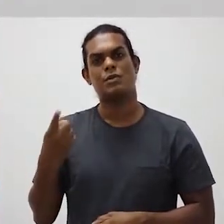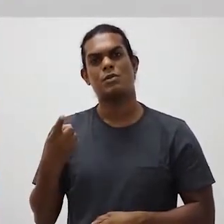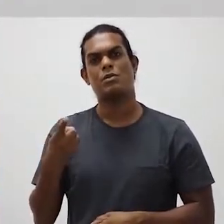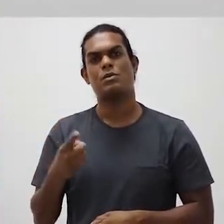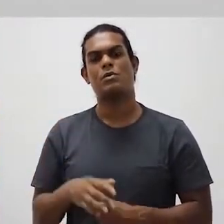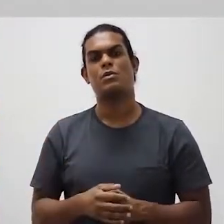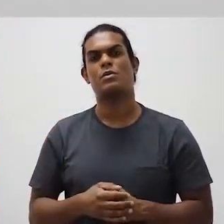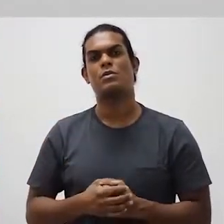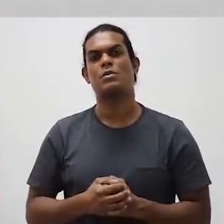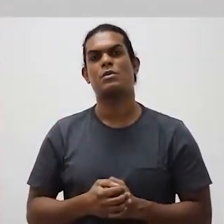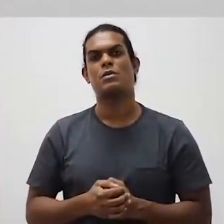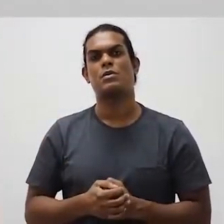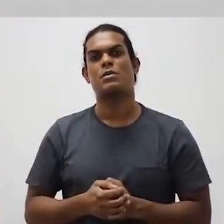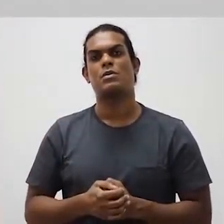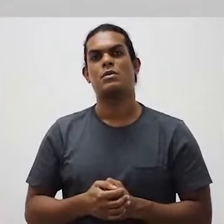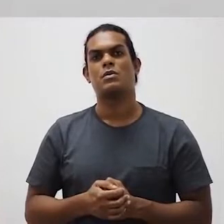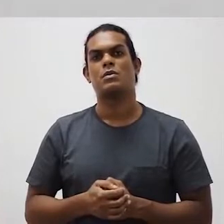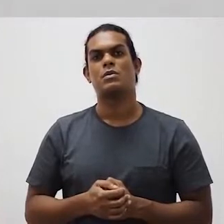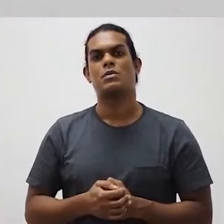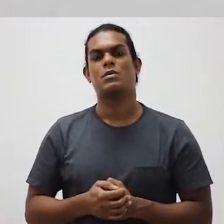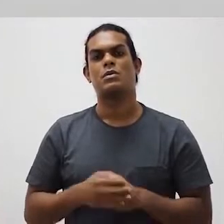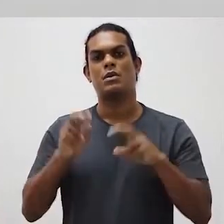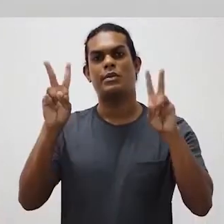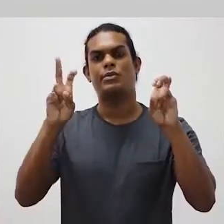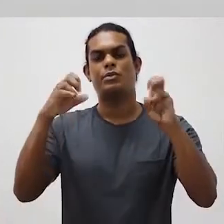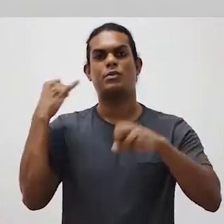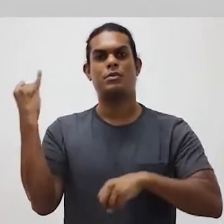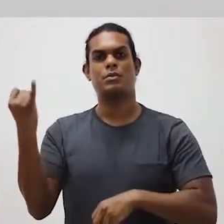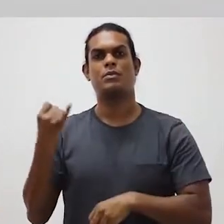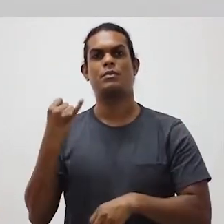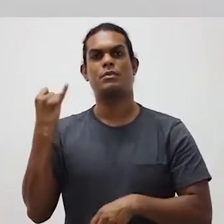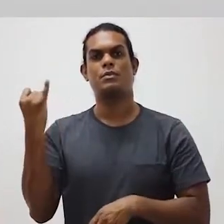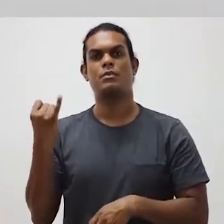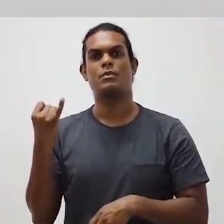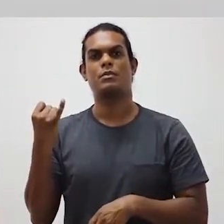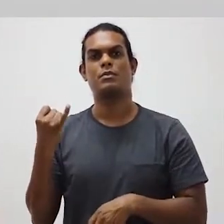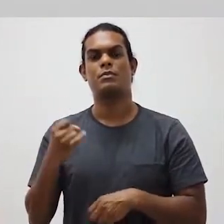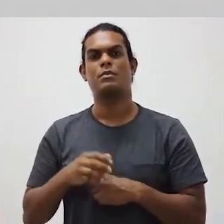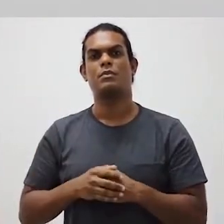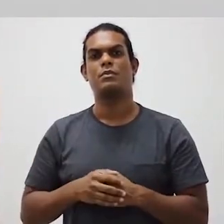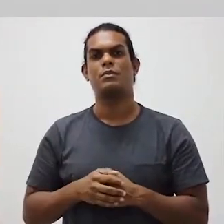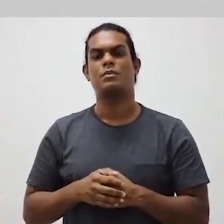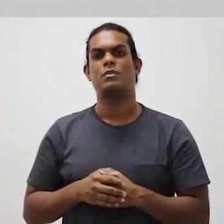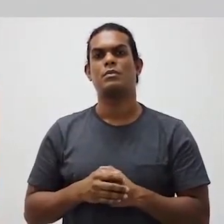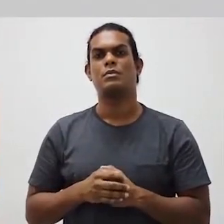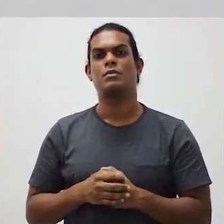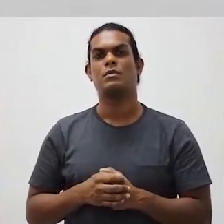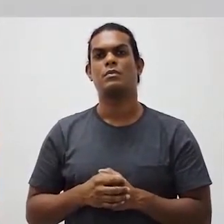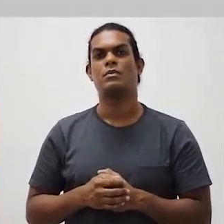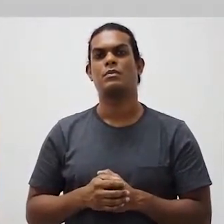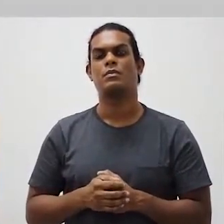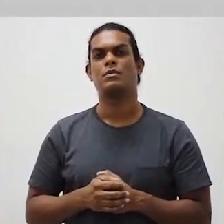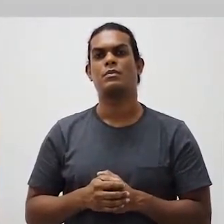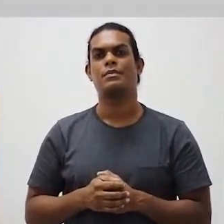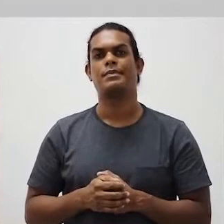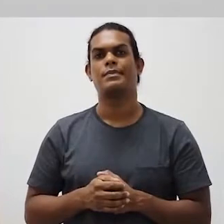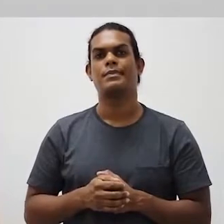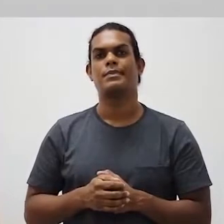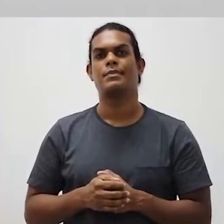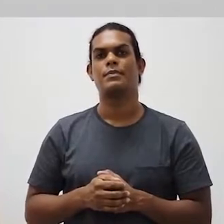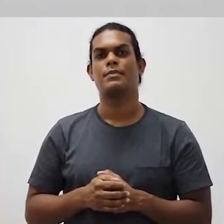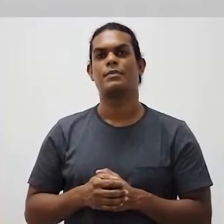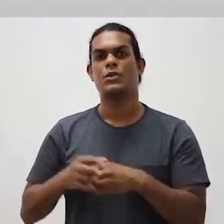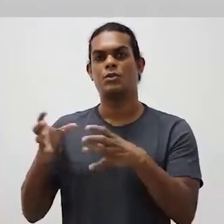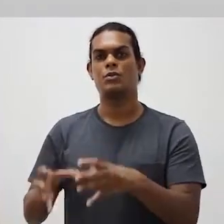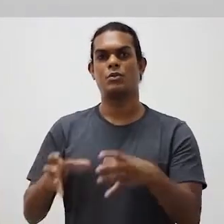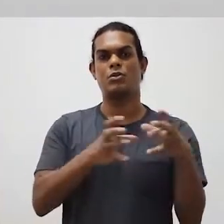Outro fator que a gente vai levar em consideração é que, no caso do transporte marítimo,